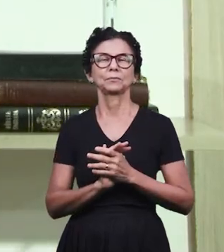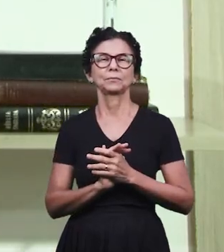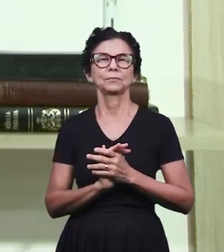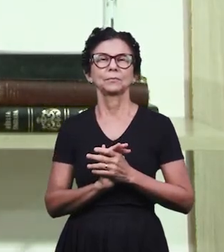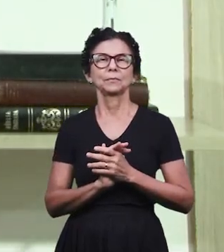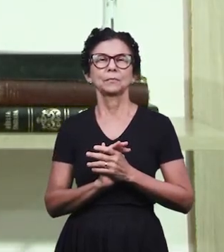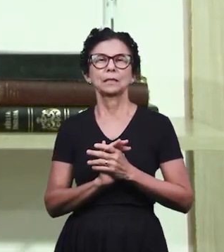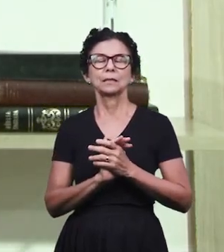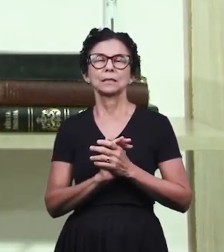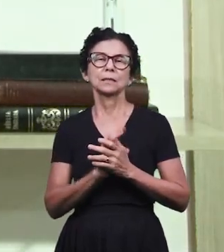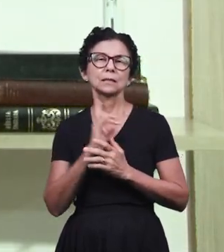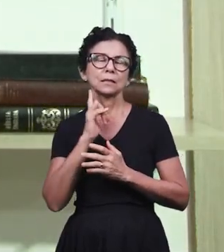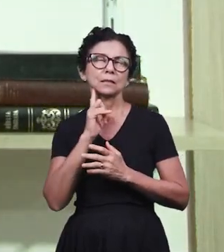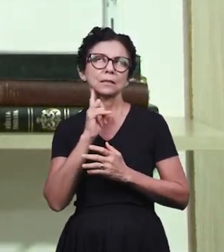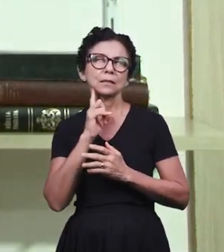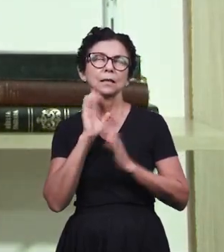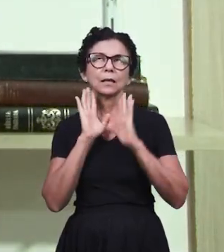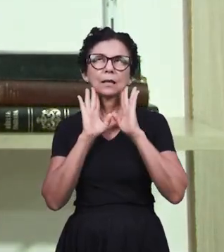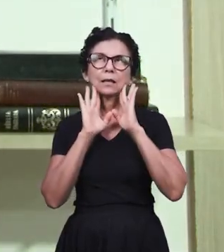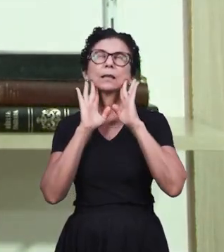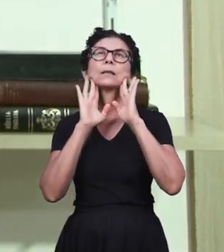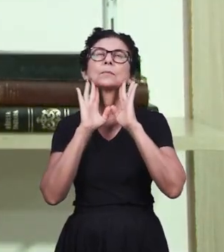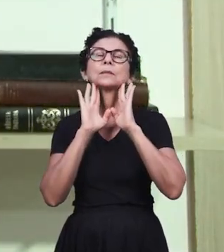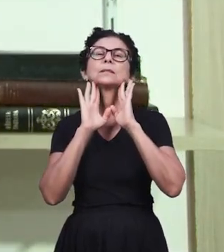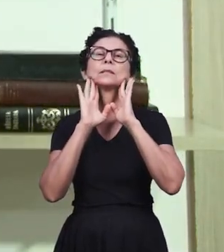corpo. Podemos ainda